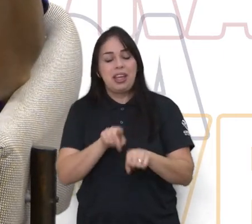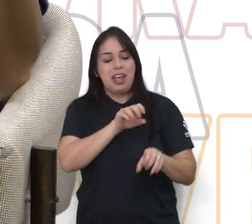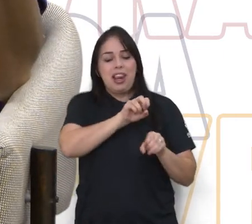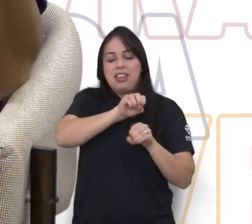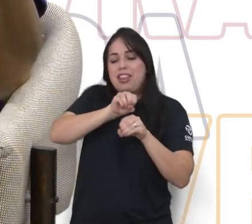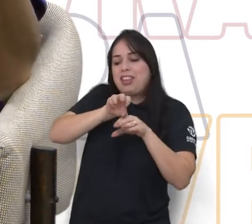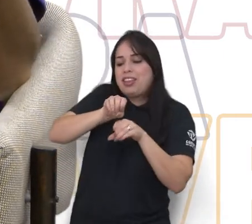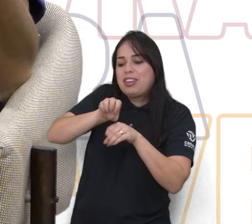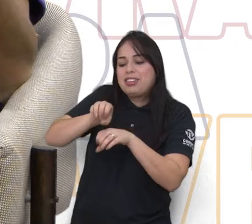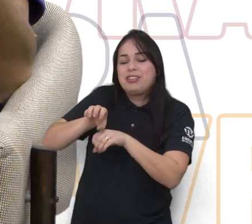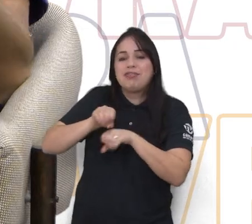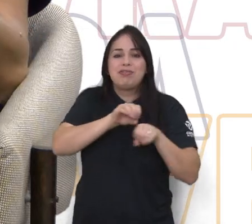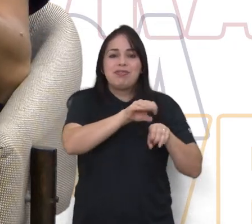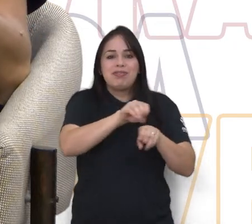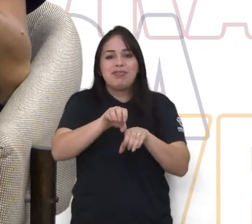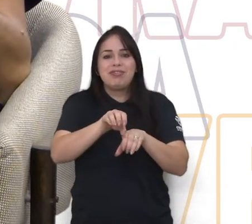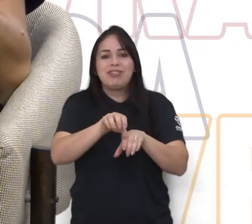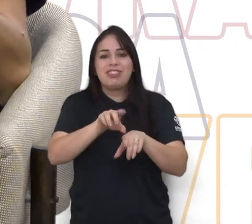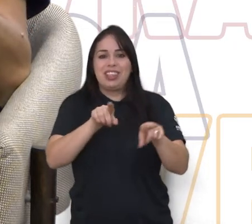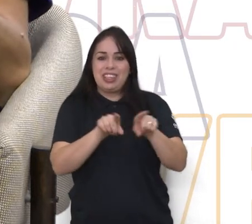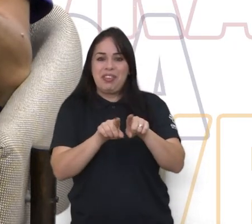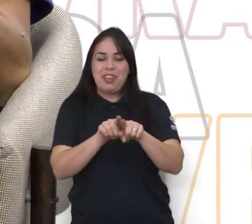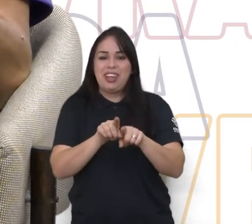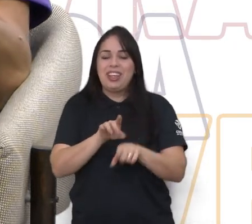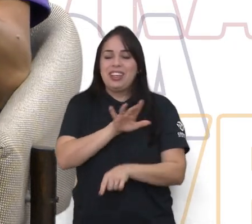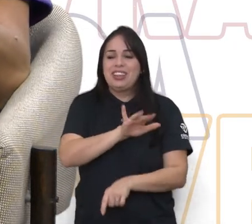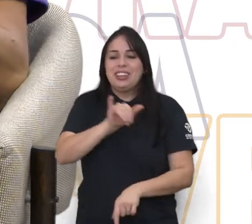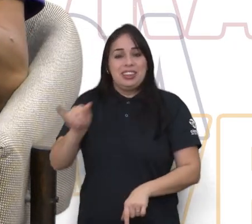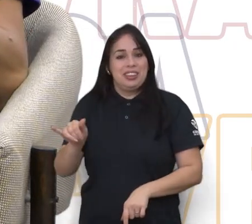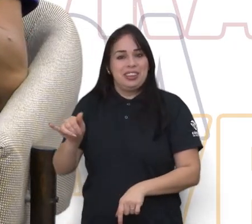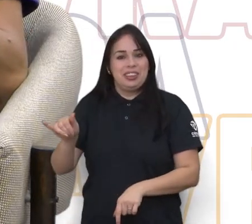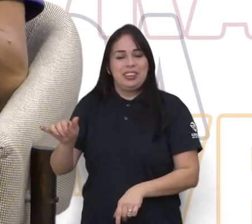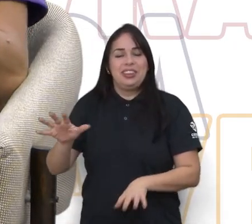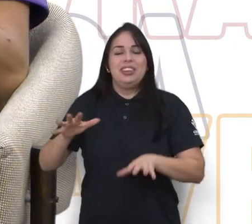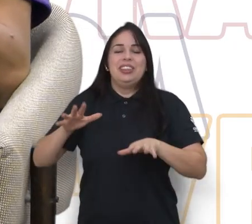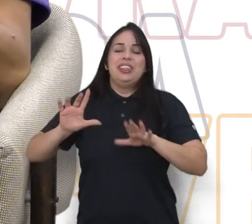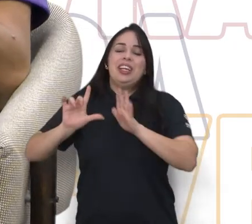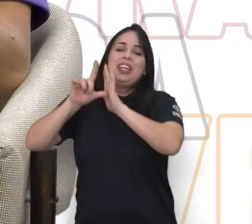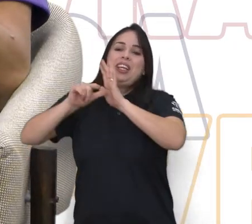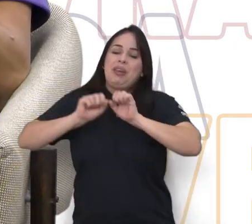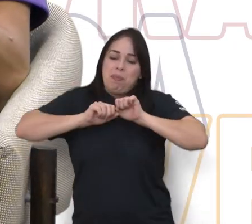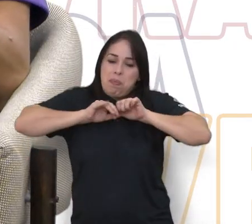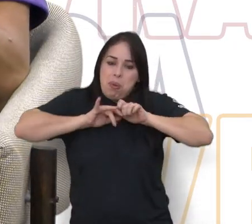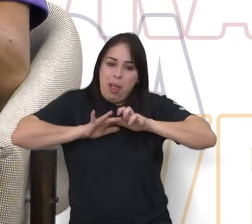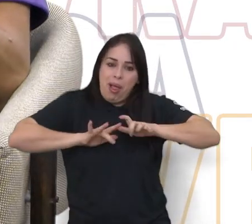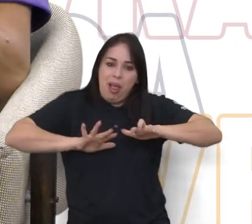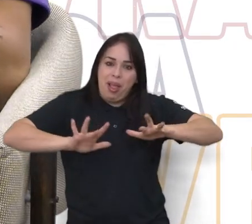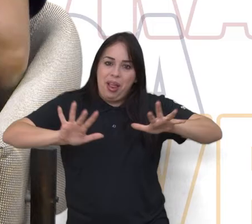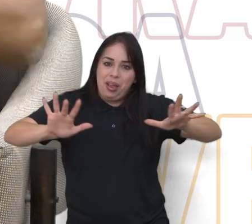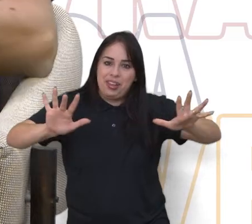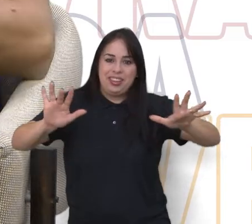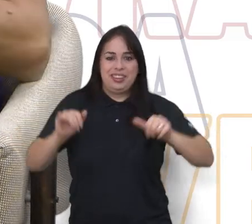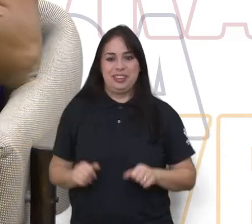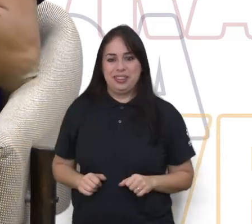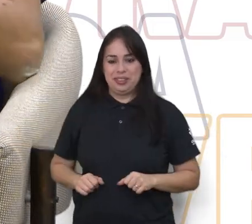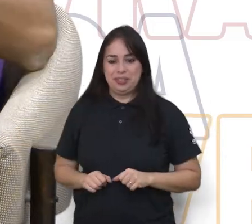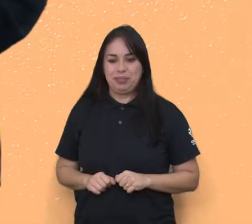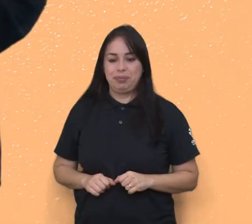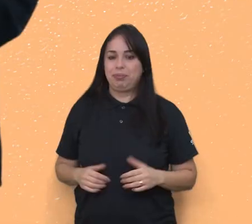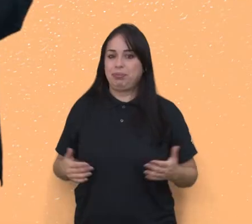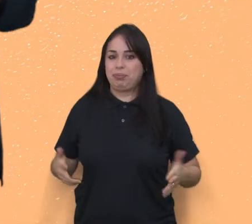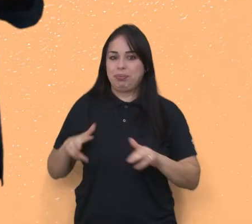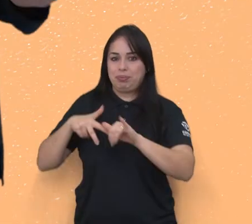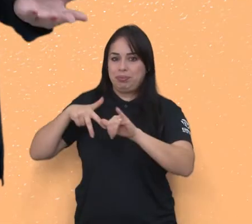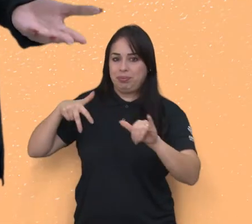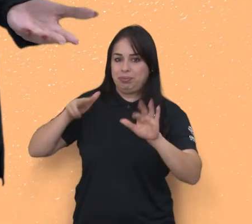ela lançou ali no palco, chegou até a família e da família distribuiu para toda a comunidade que ela está presente.